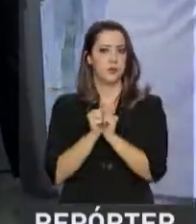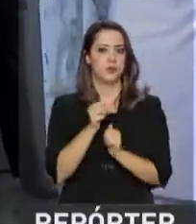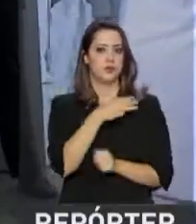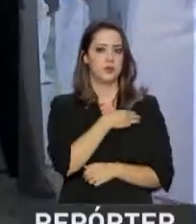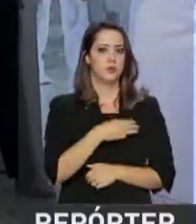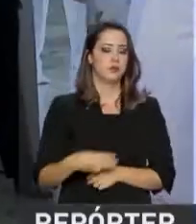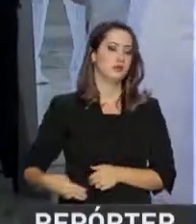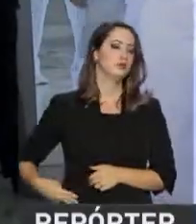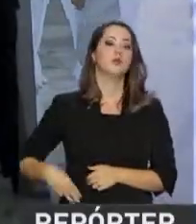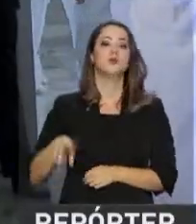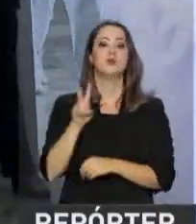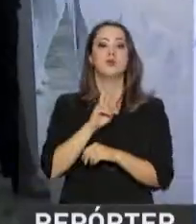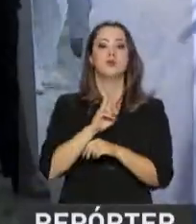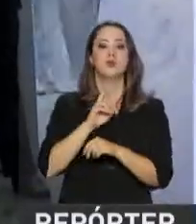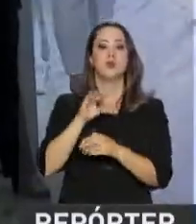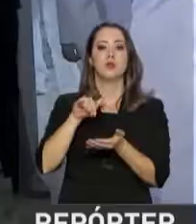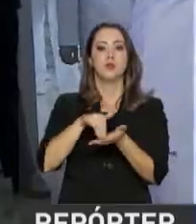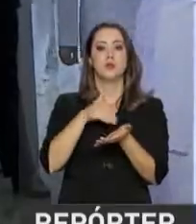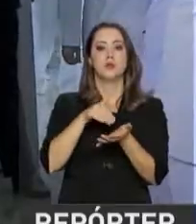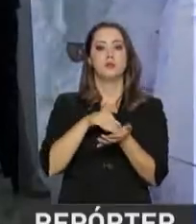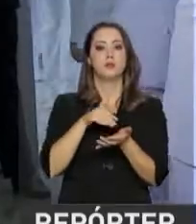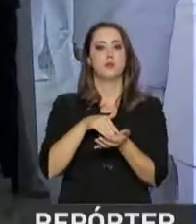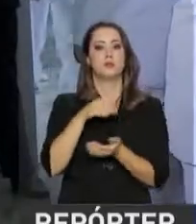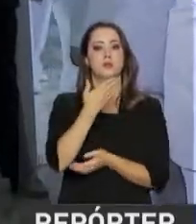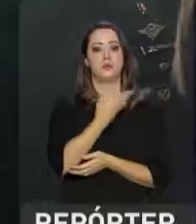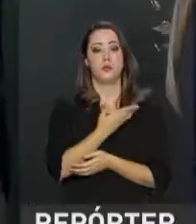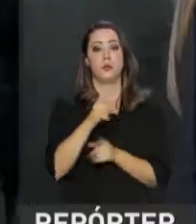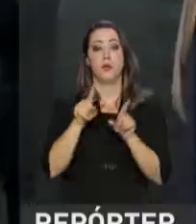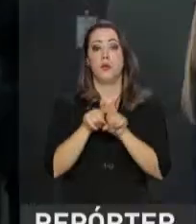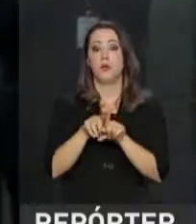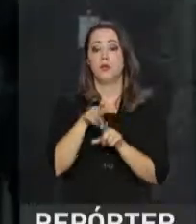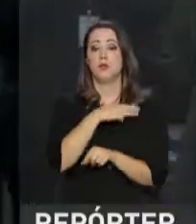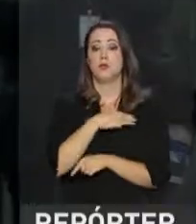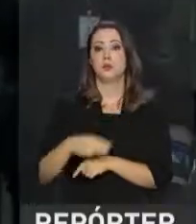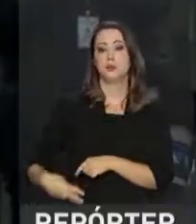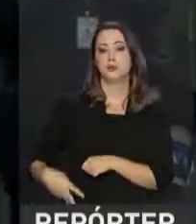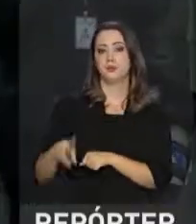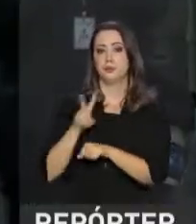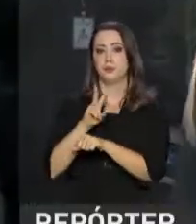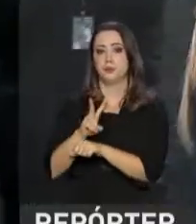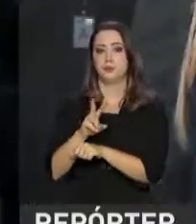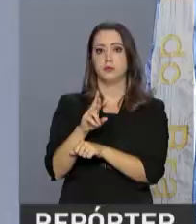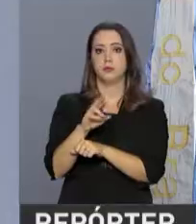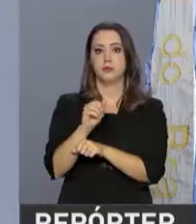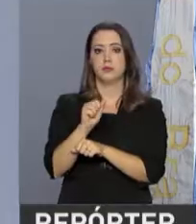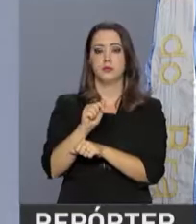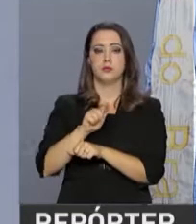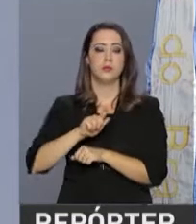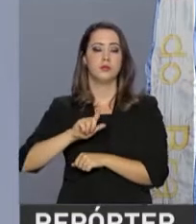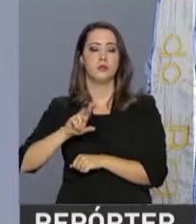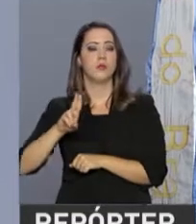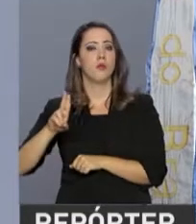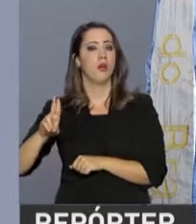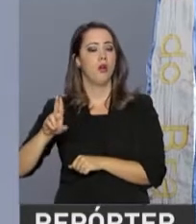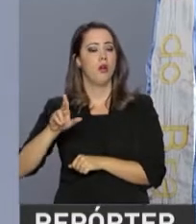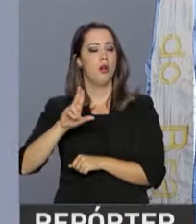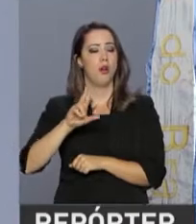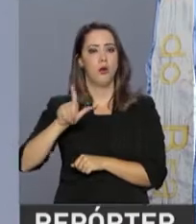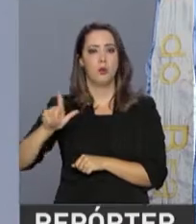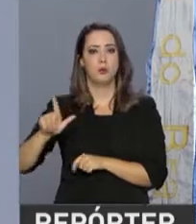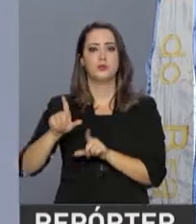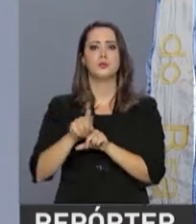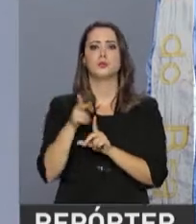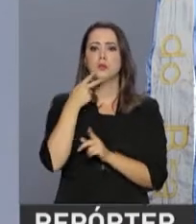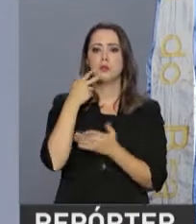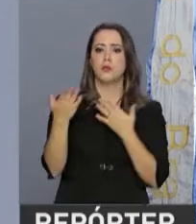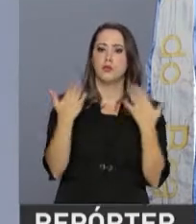gabinete de segurança institucional sérgio chegou em que o ministro da defesa raúl jungmann que fez um balanço das conquistas no